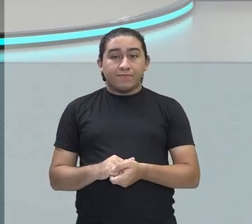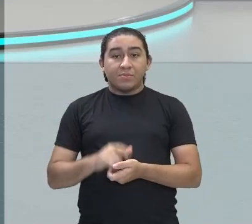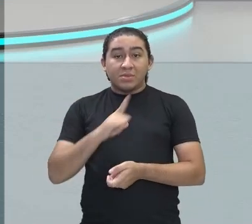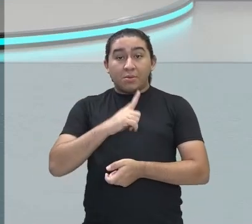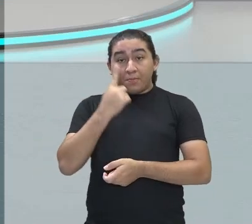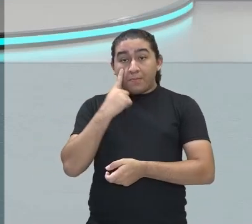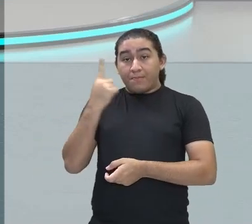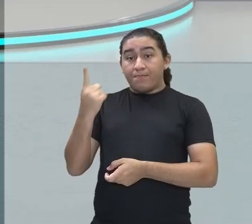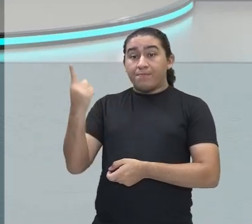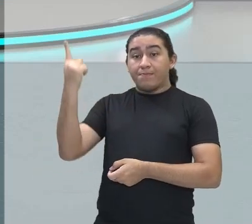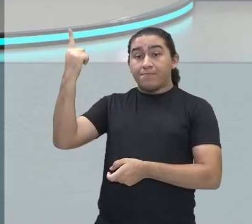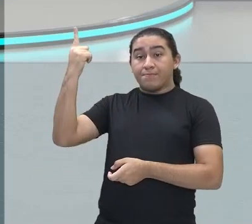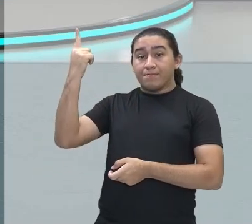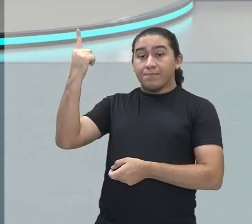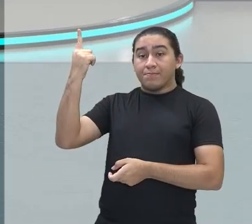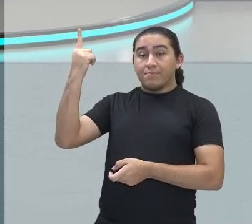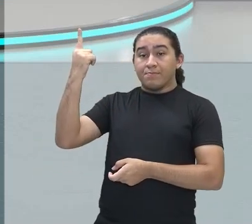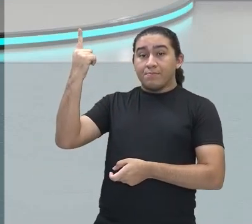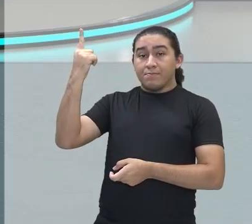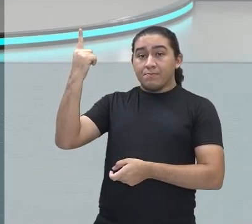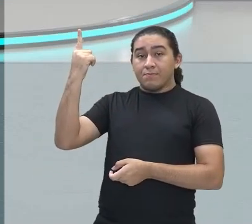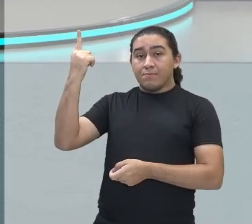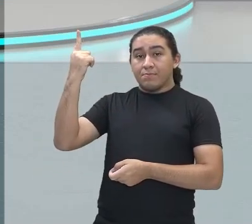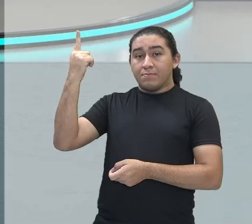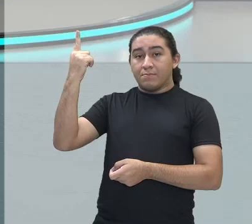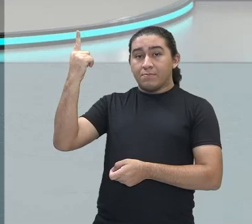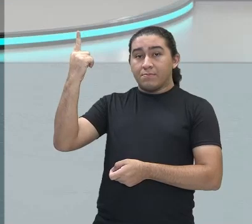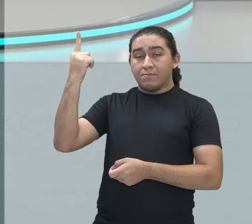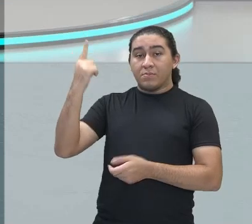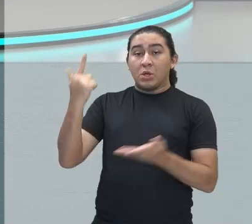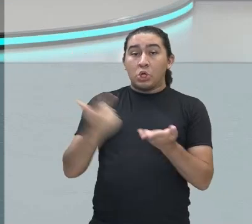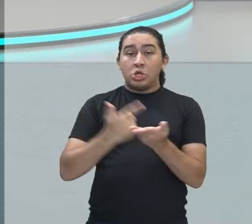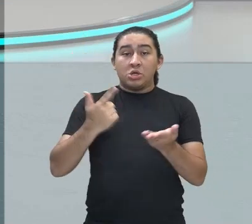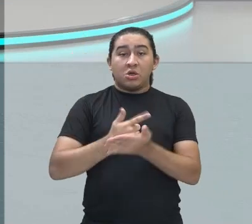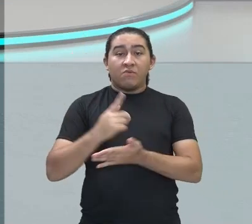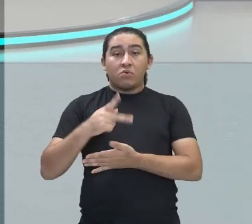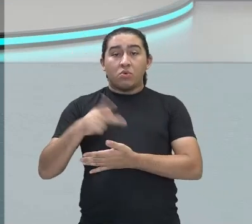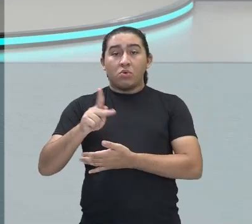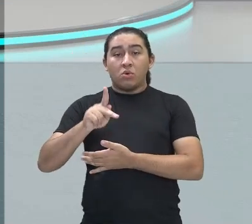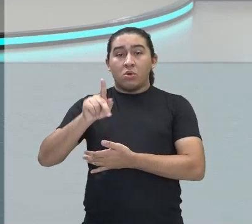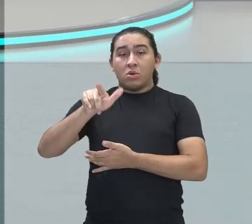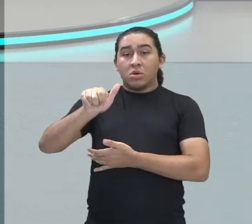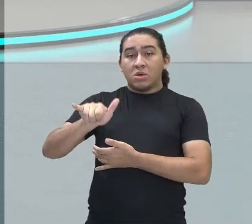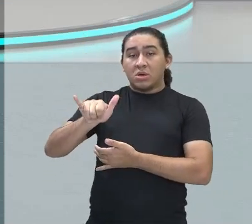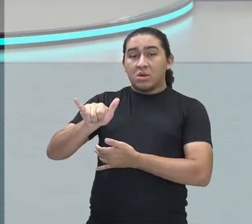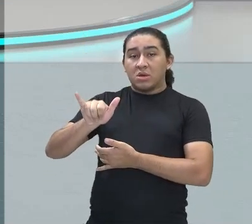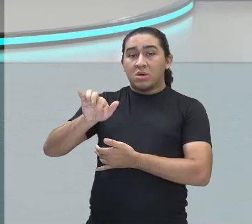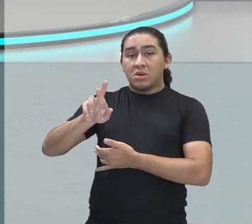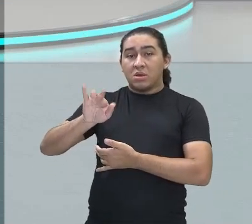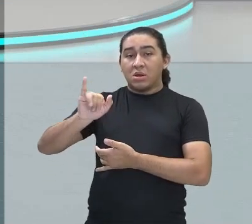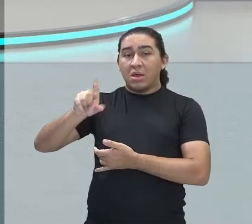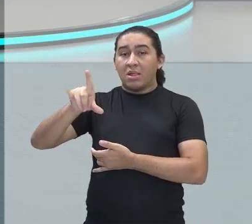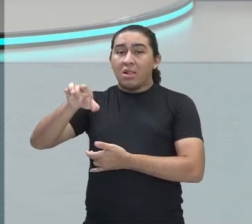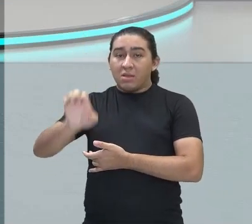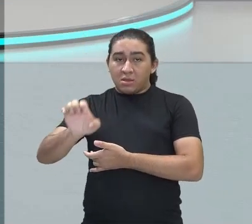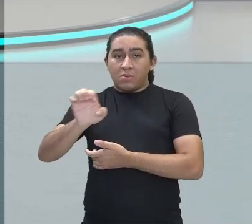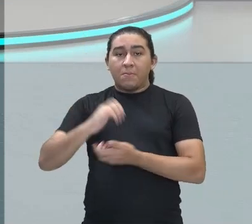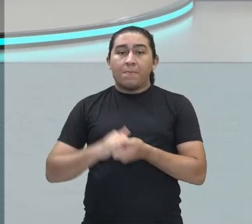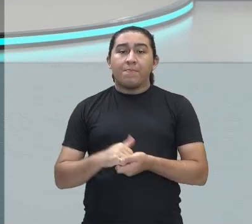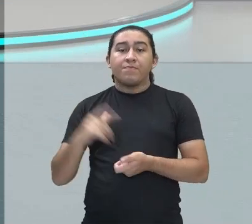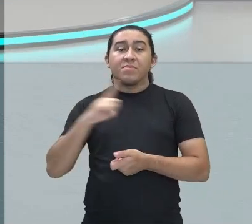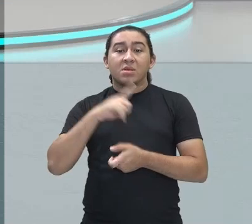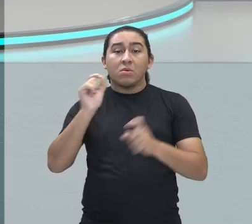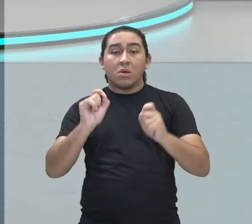Tua Cova, do livro Kyriale, de Alfonso de Guimarães, apresenta um desvio